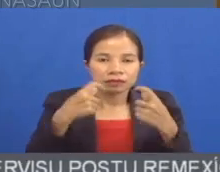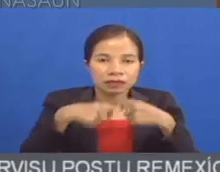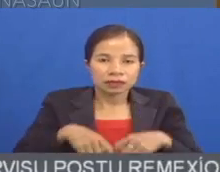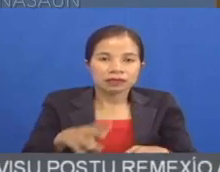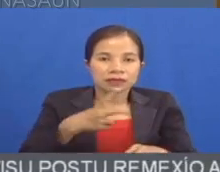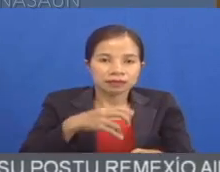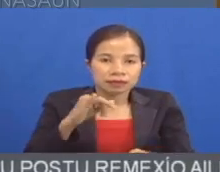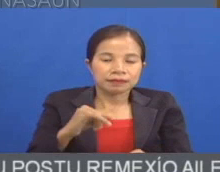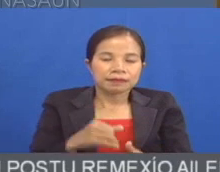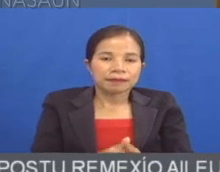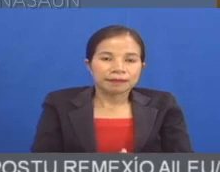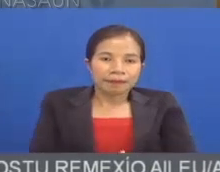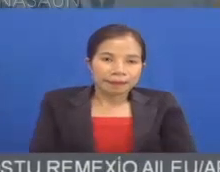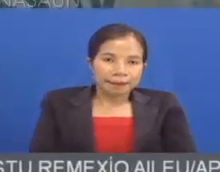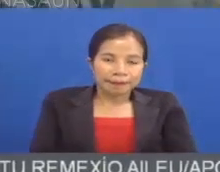ibun dele.